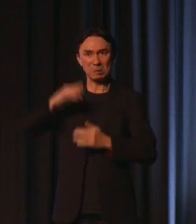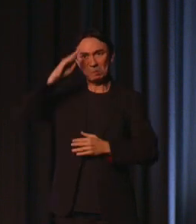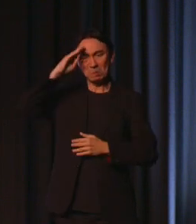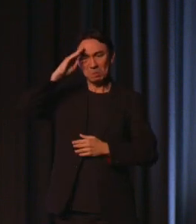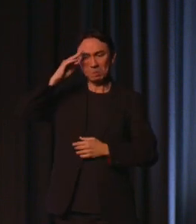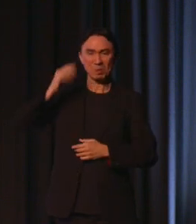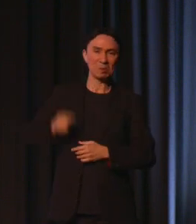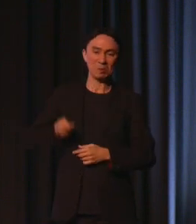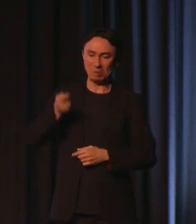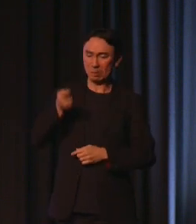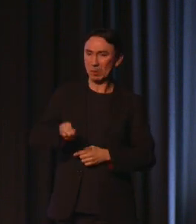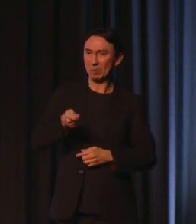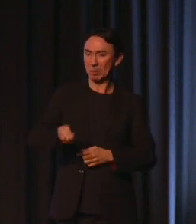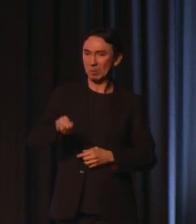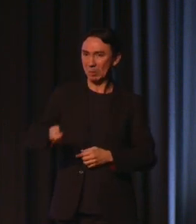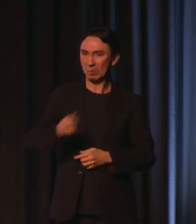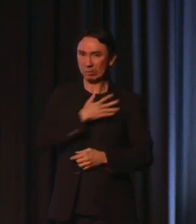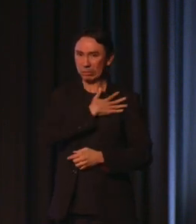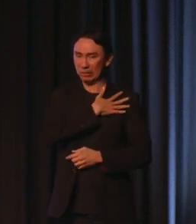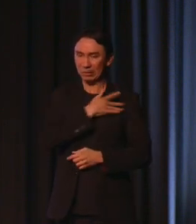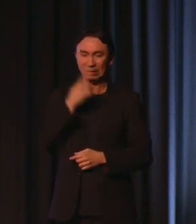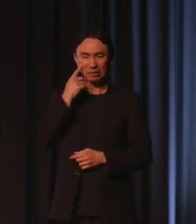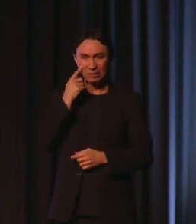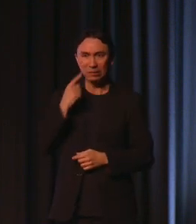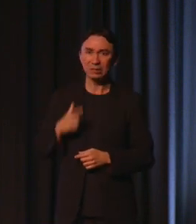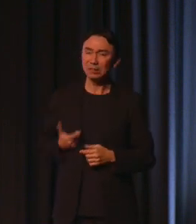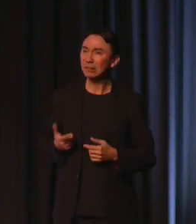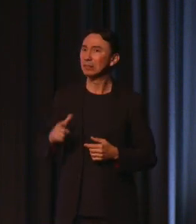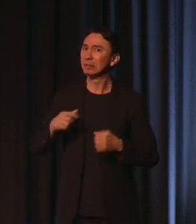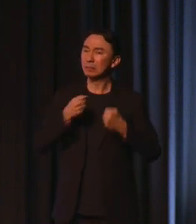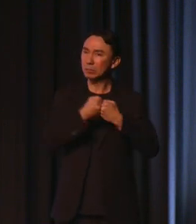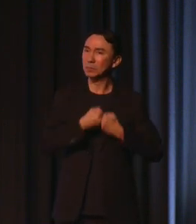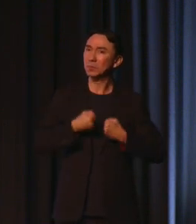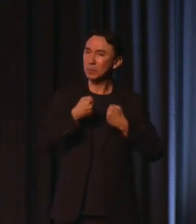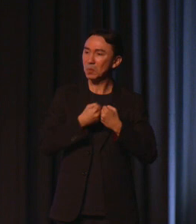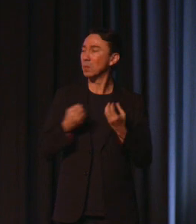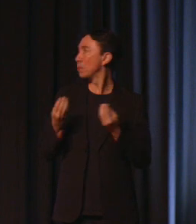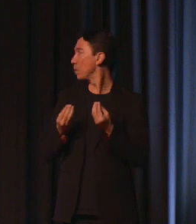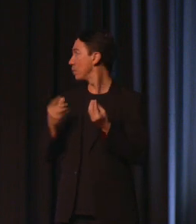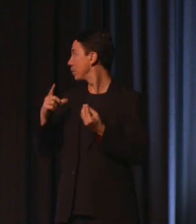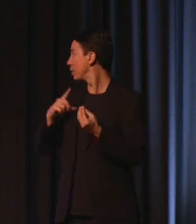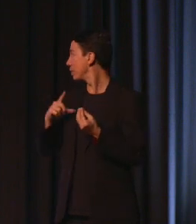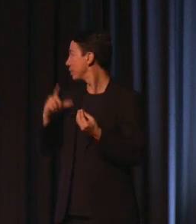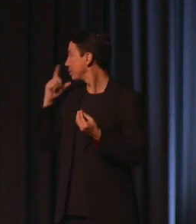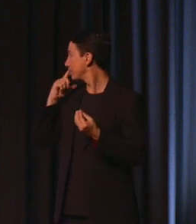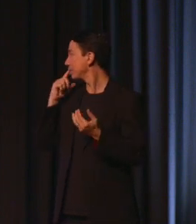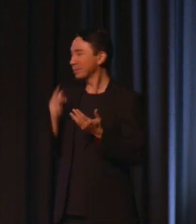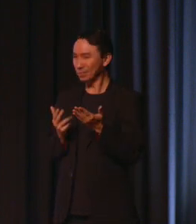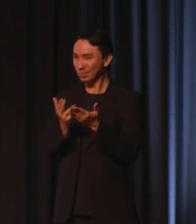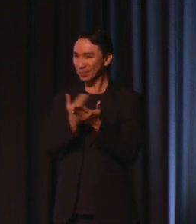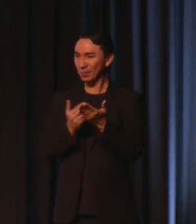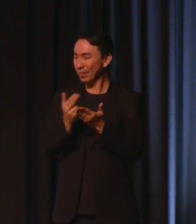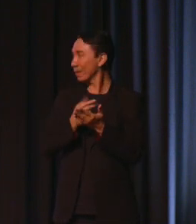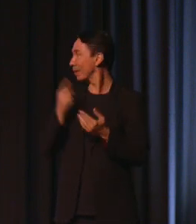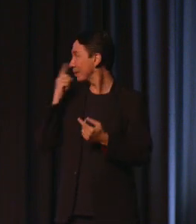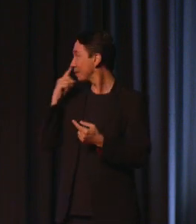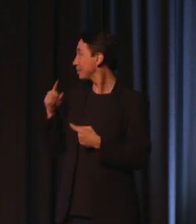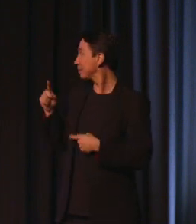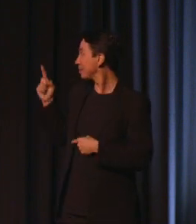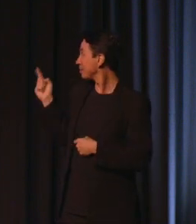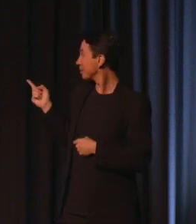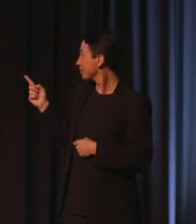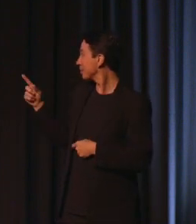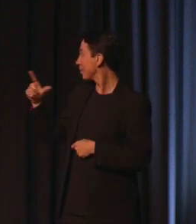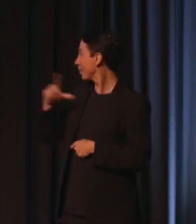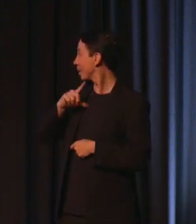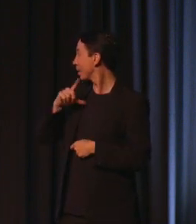do humor com seus personagens, esse que está aí é a Graúna e o outro é o Fradinho